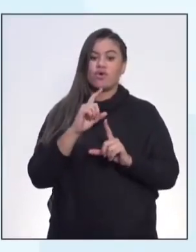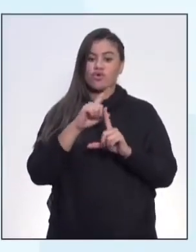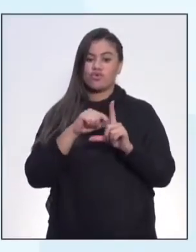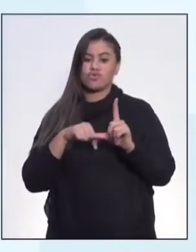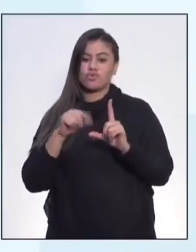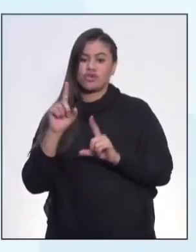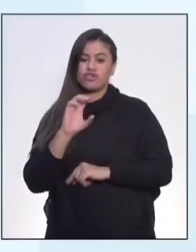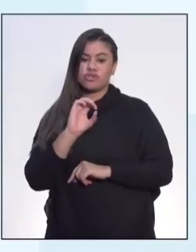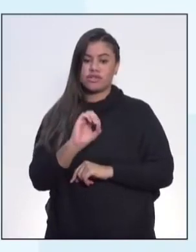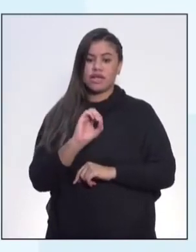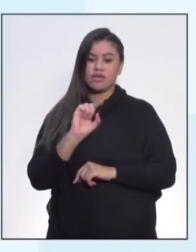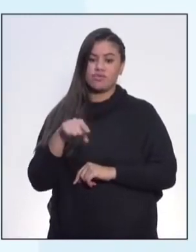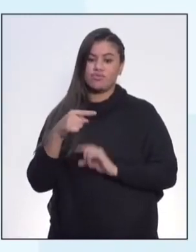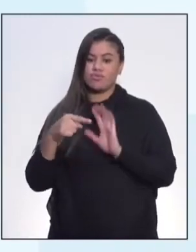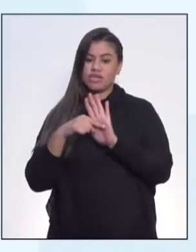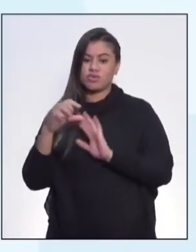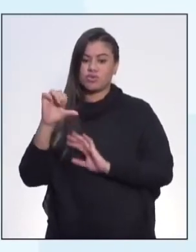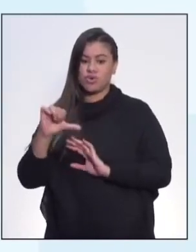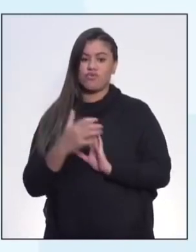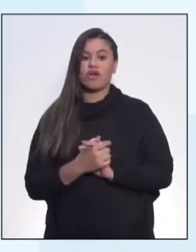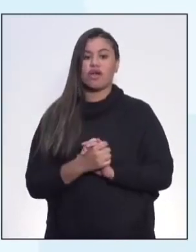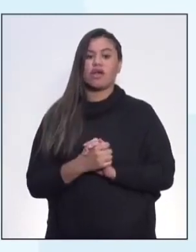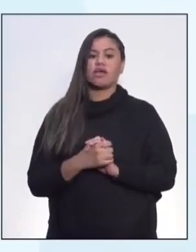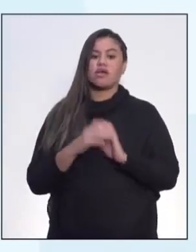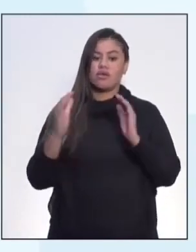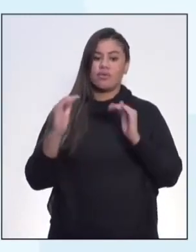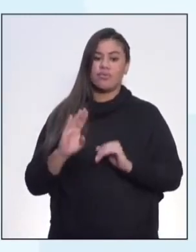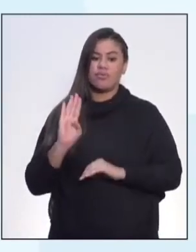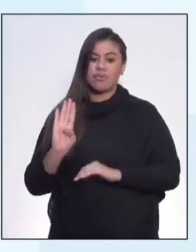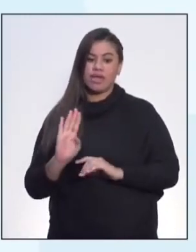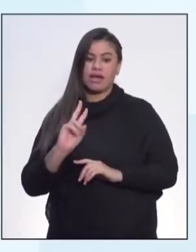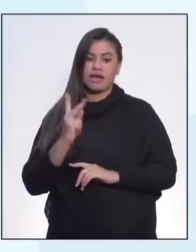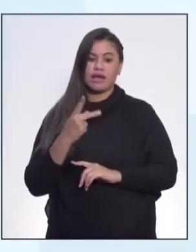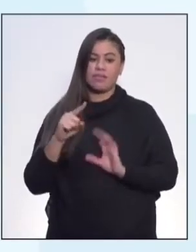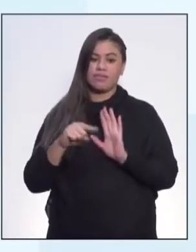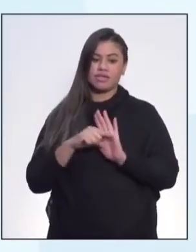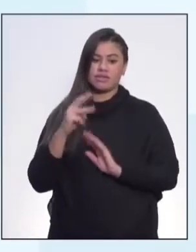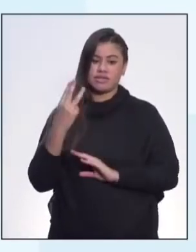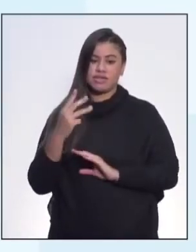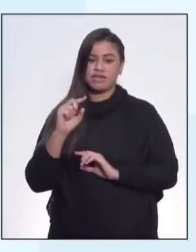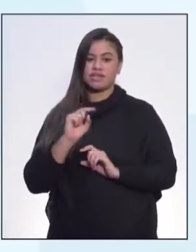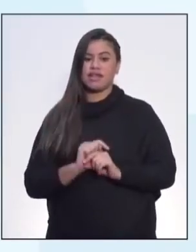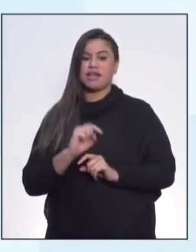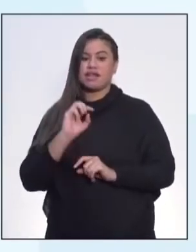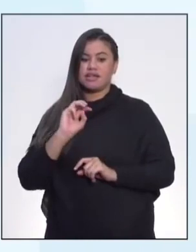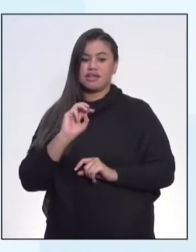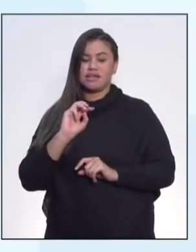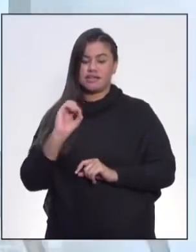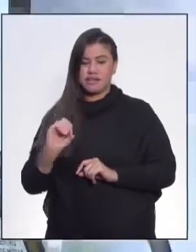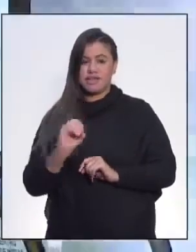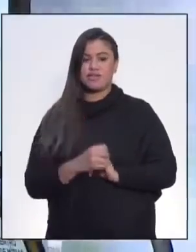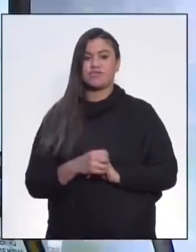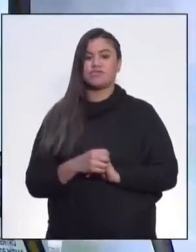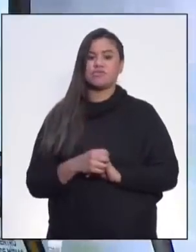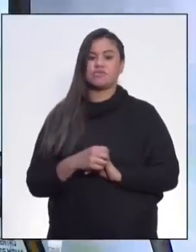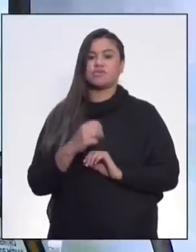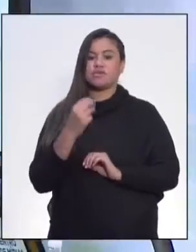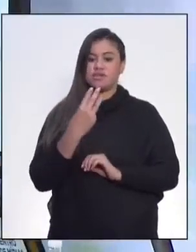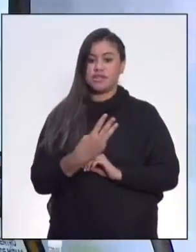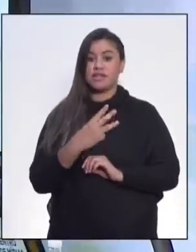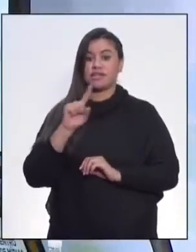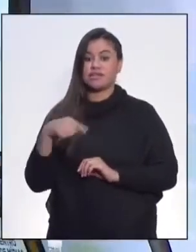B, o H é -3, então o vértice é -3 e 0. E cruza o eixo Y no 0 e 18. Muito bem, anota isso, porque agora